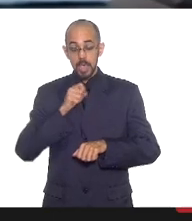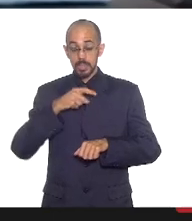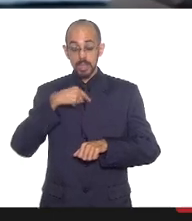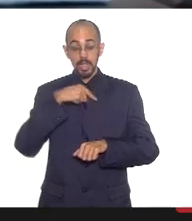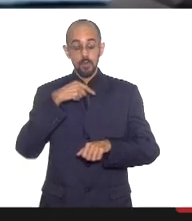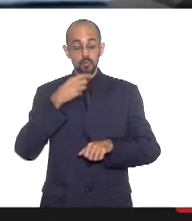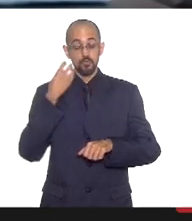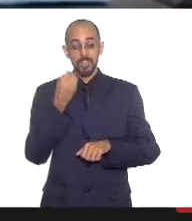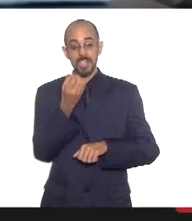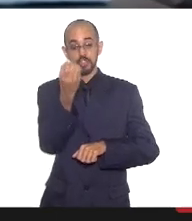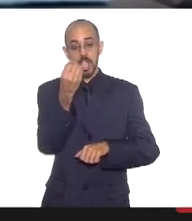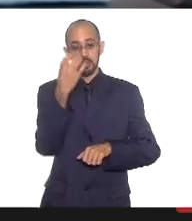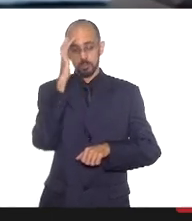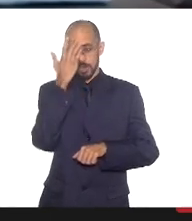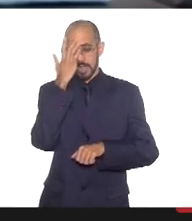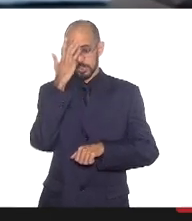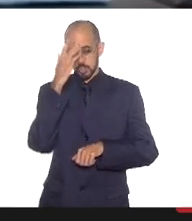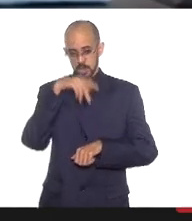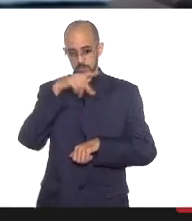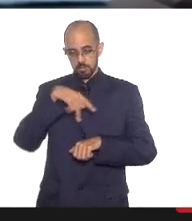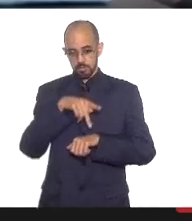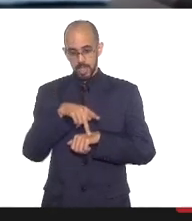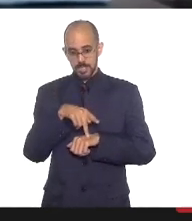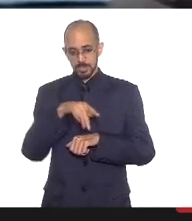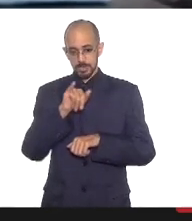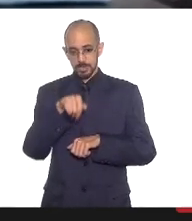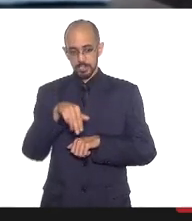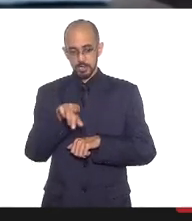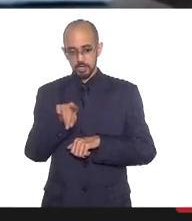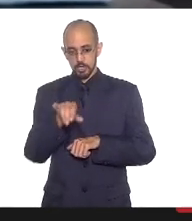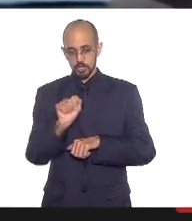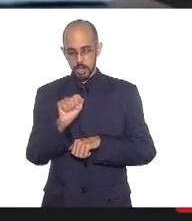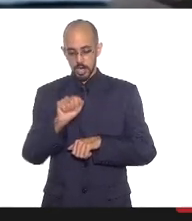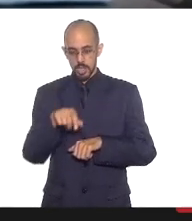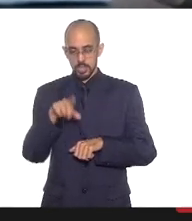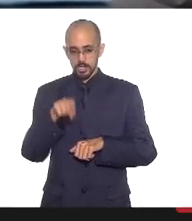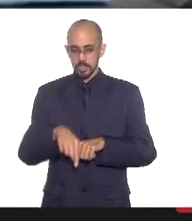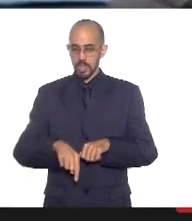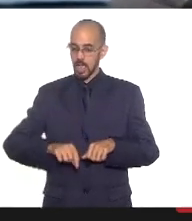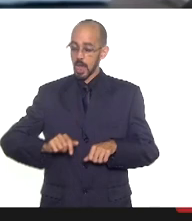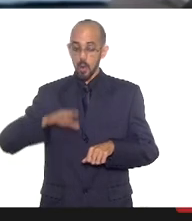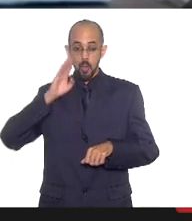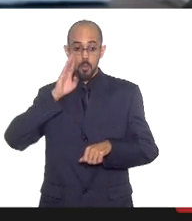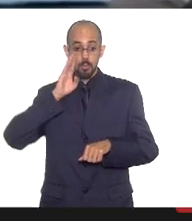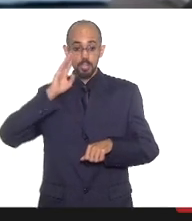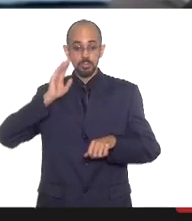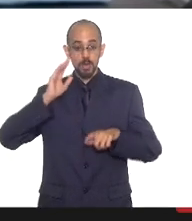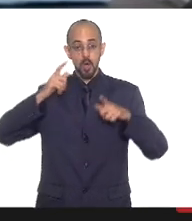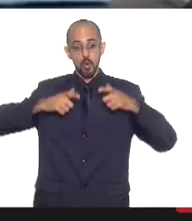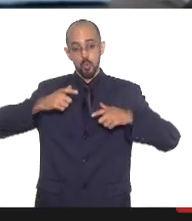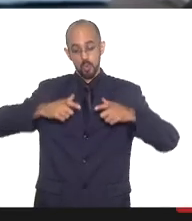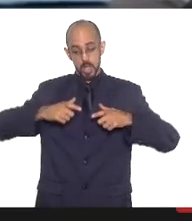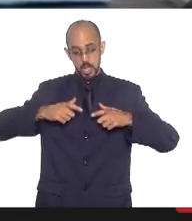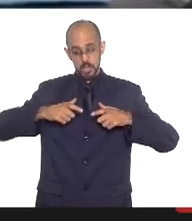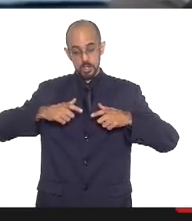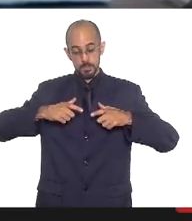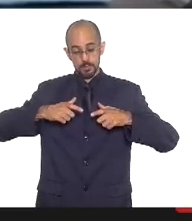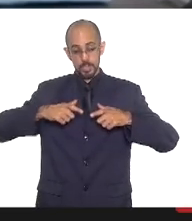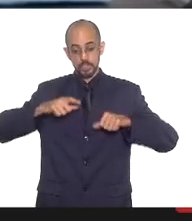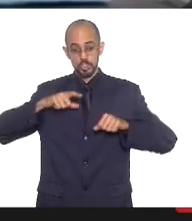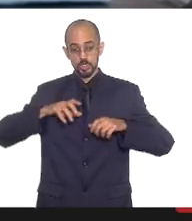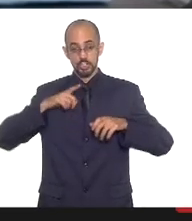antes que o principal motivador hoje da dessa ciência no mundo a gente saiu equipes como